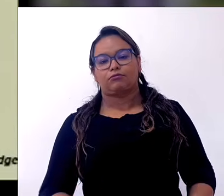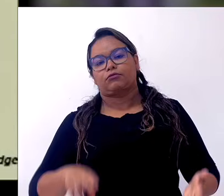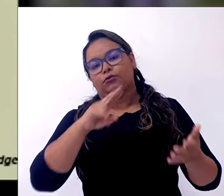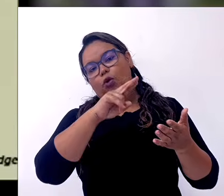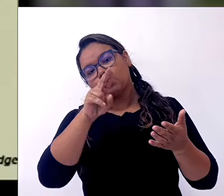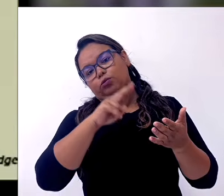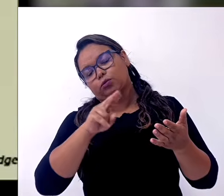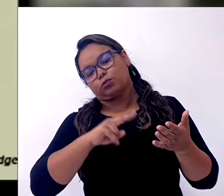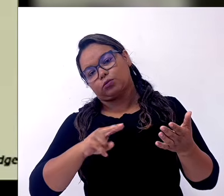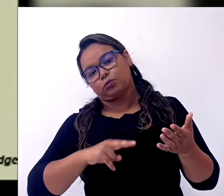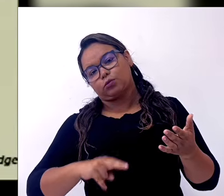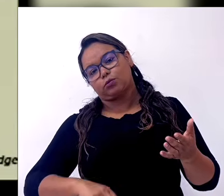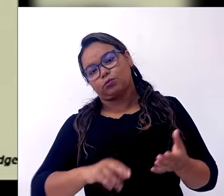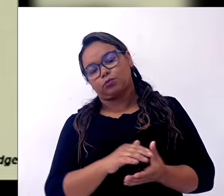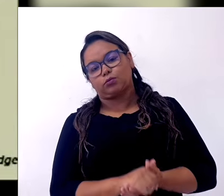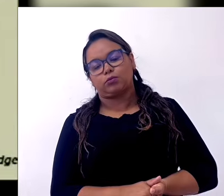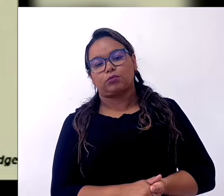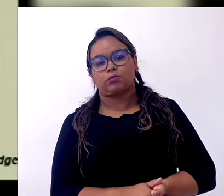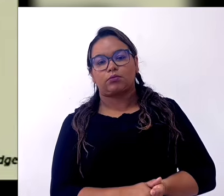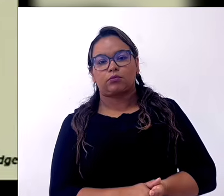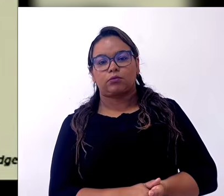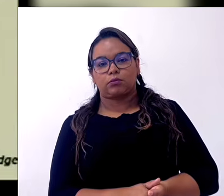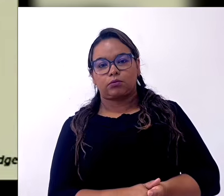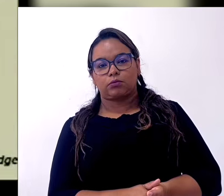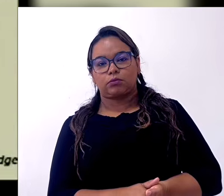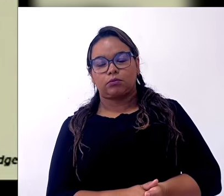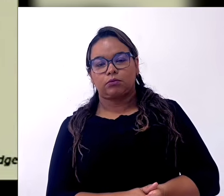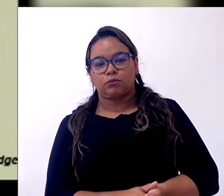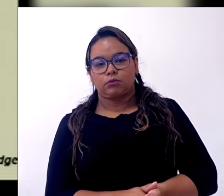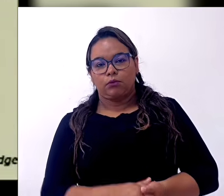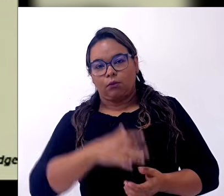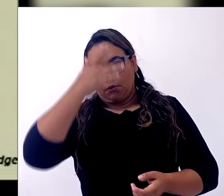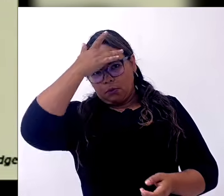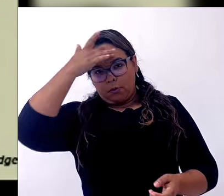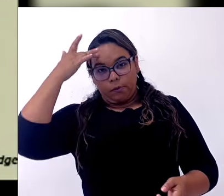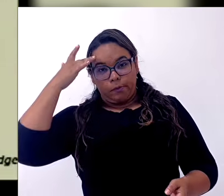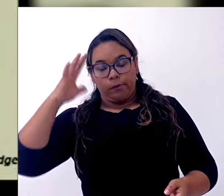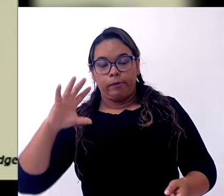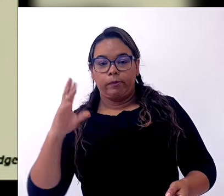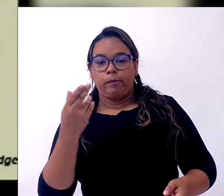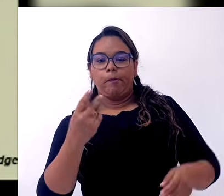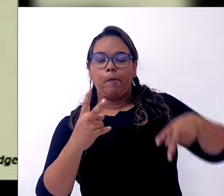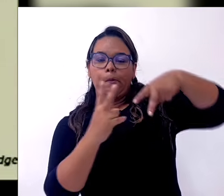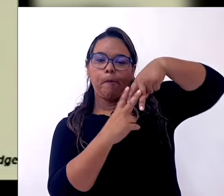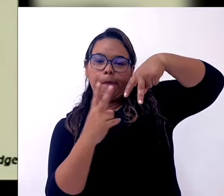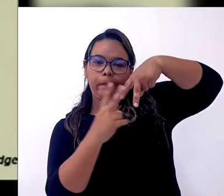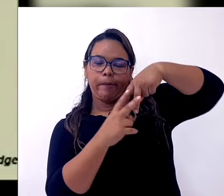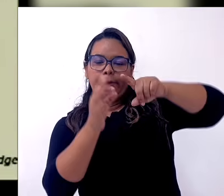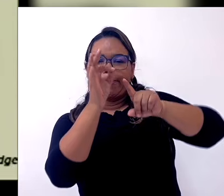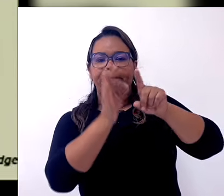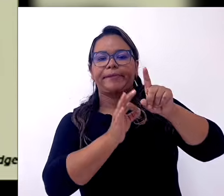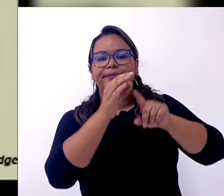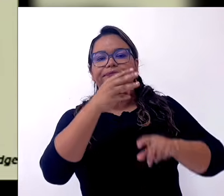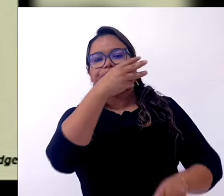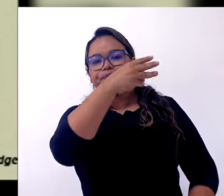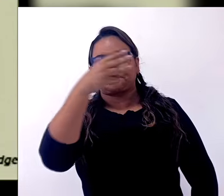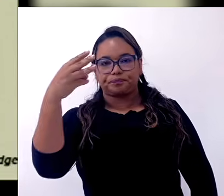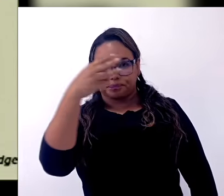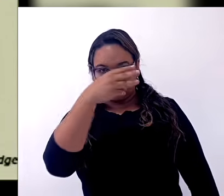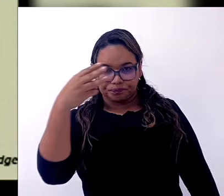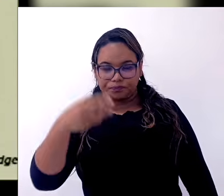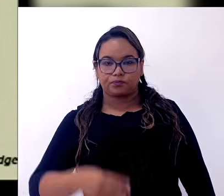300. Todos eles pertencem ao mesmo clube. E se nós olhamos Franklin Roosevelt, Cecil Rhodes, Frederick Engels, todos